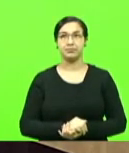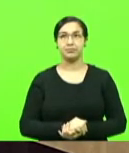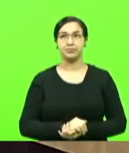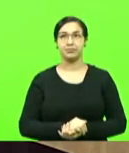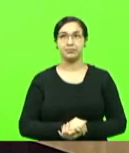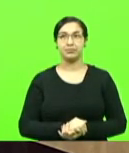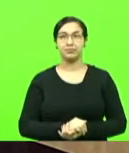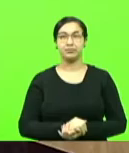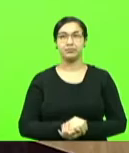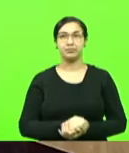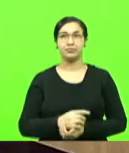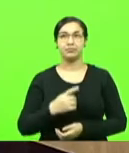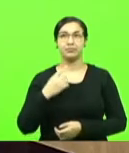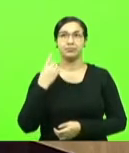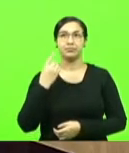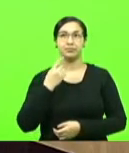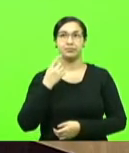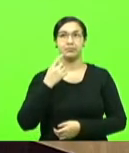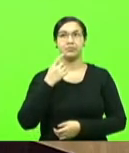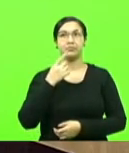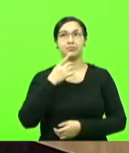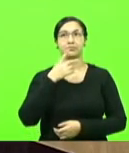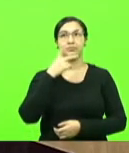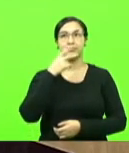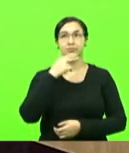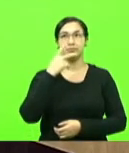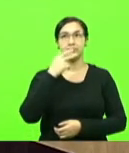Como vota deputado Kennedy Nunes?